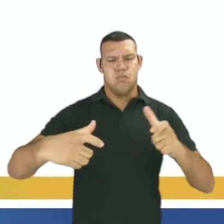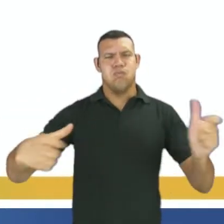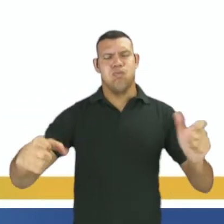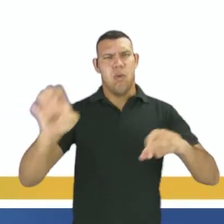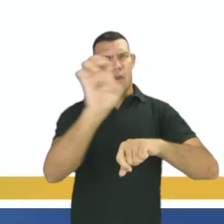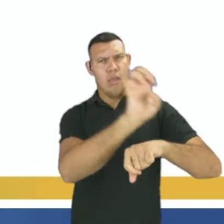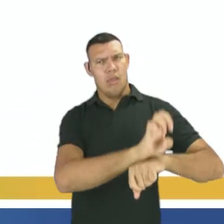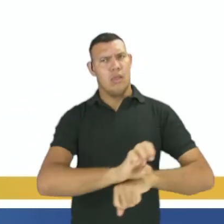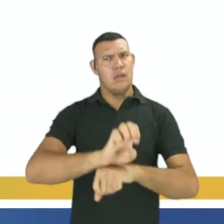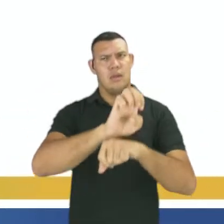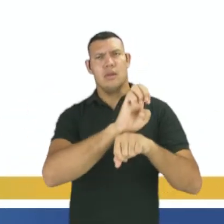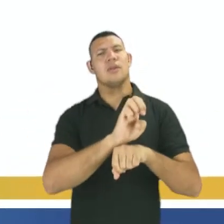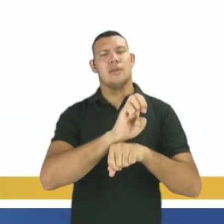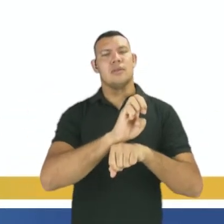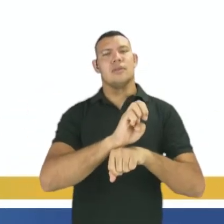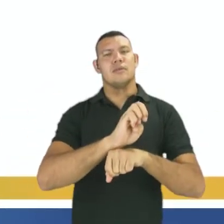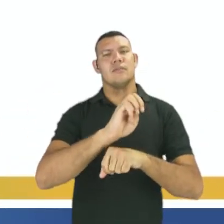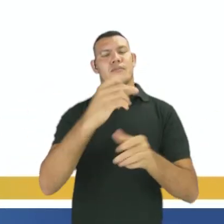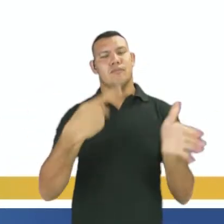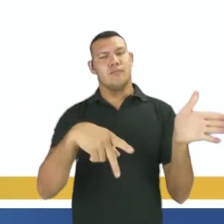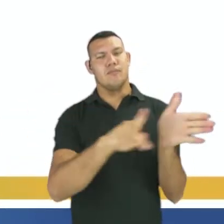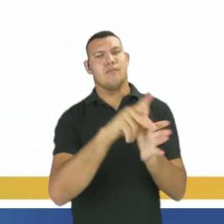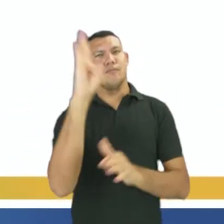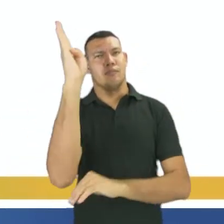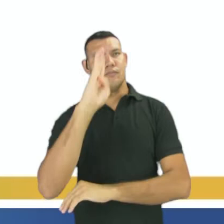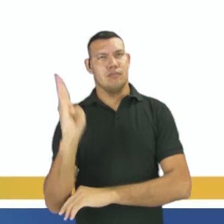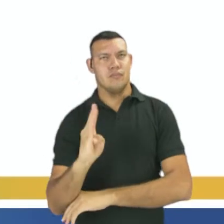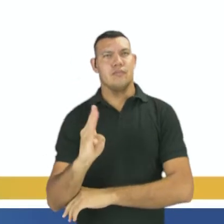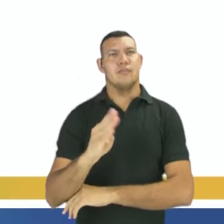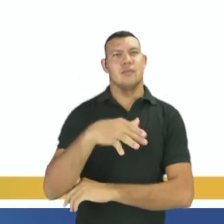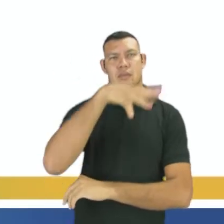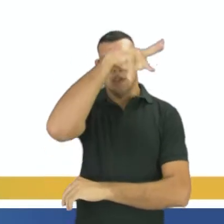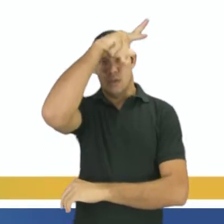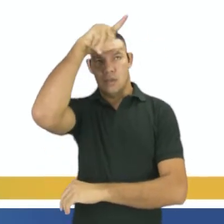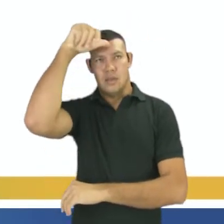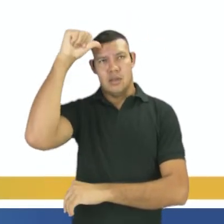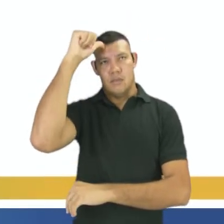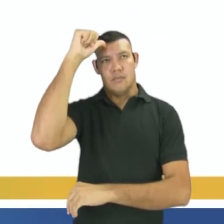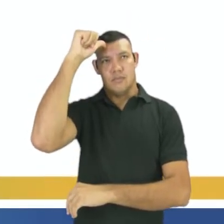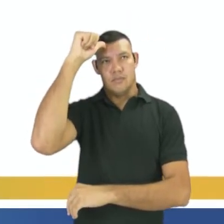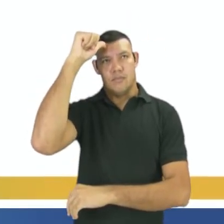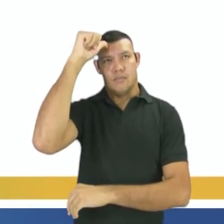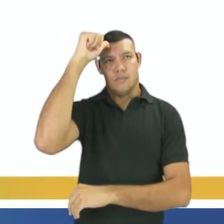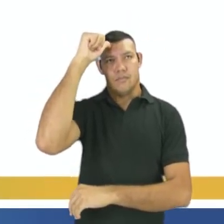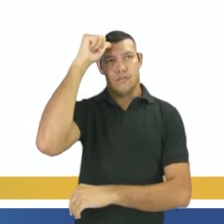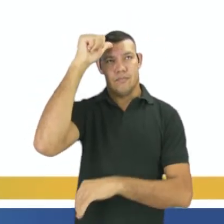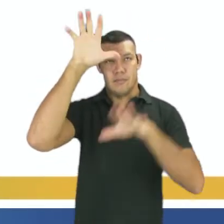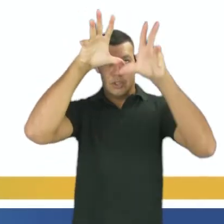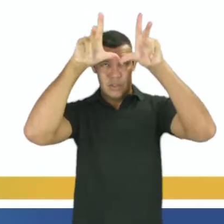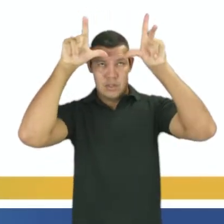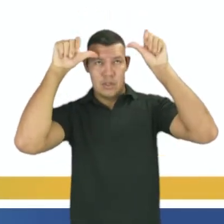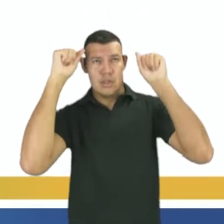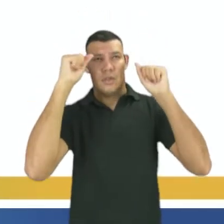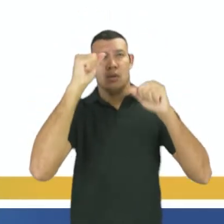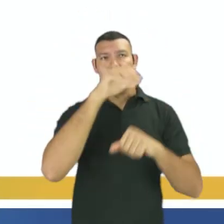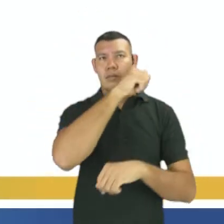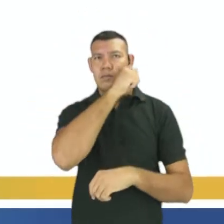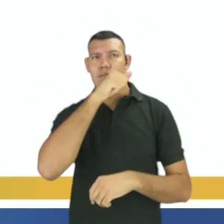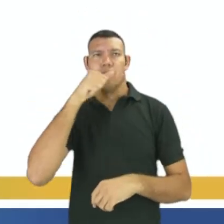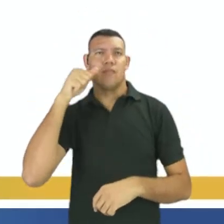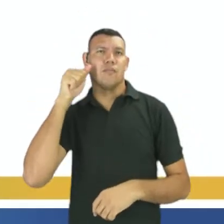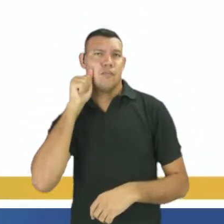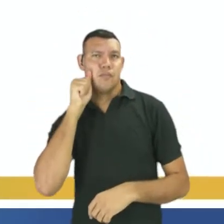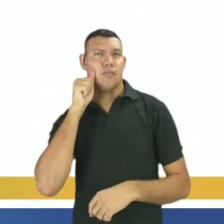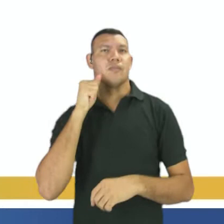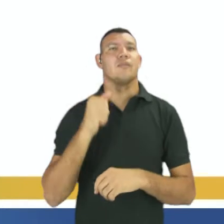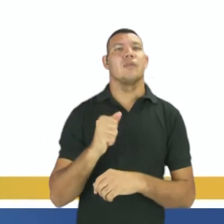Estados da Federação Brasileira como Amazonas Acre Amapá Rondônia Pará Roraima Além disso abrange também parte